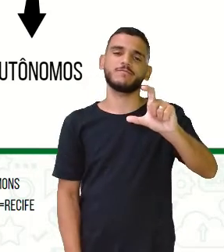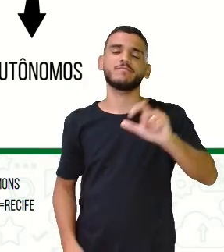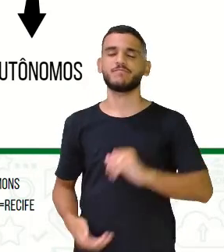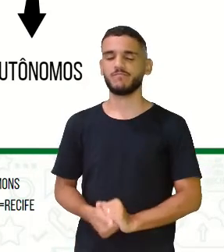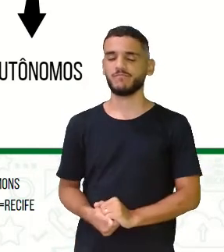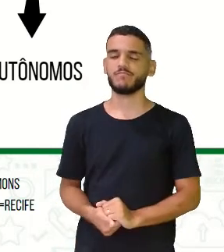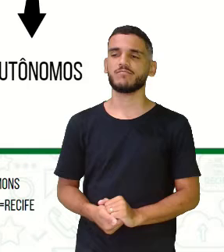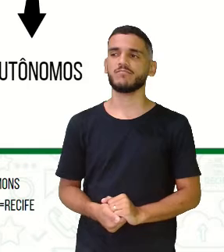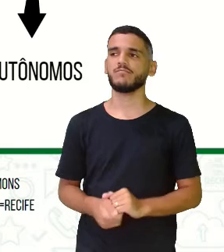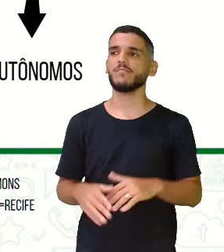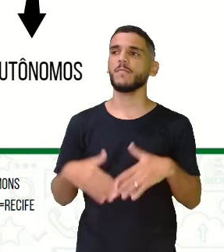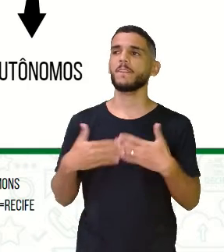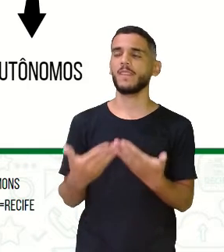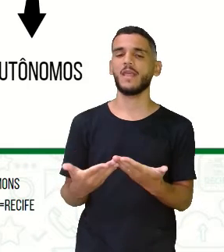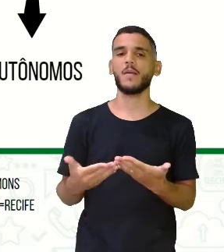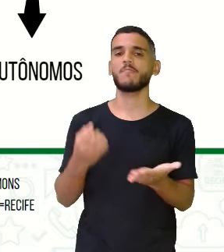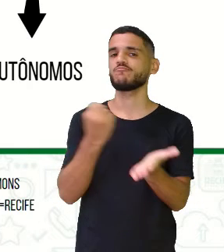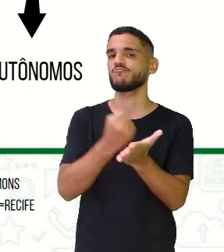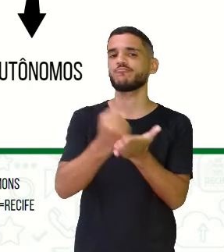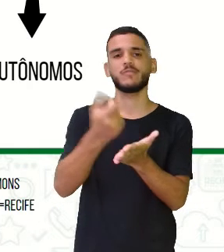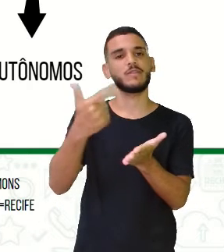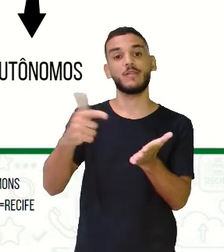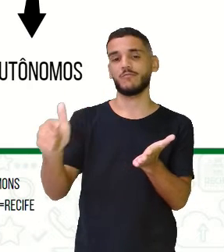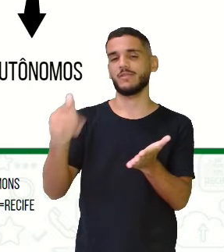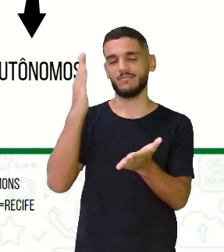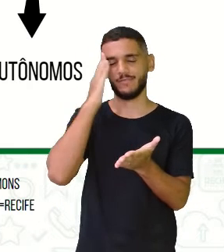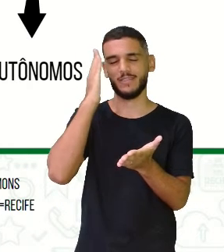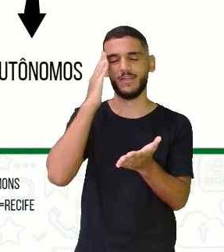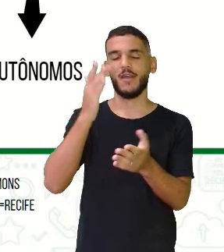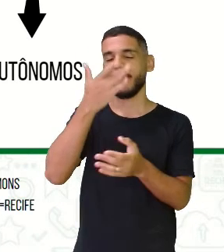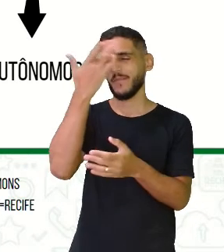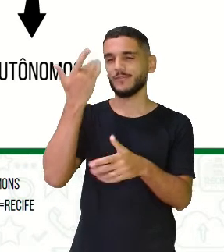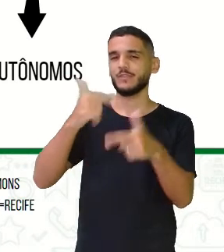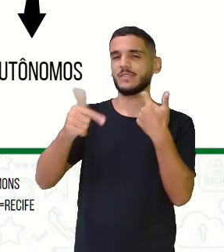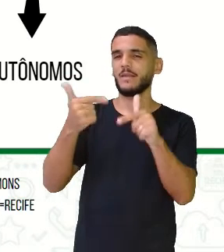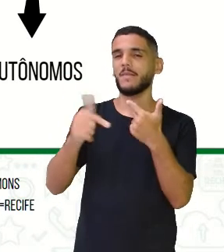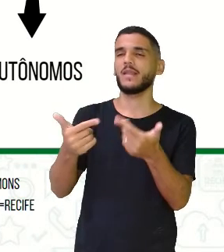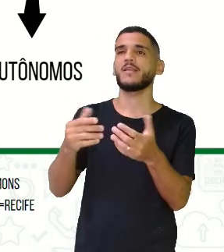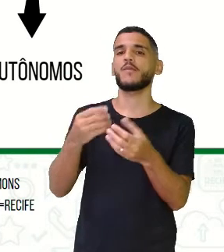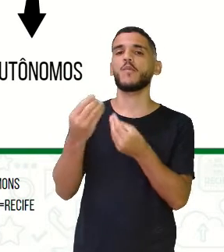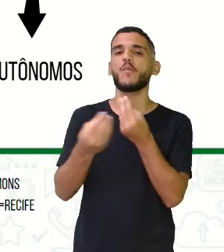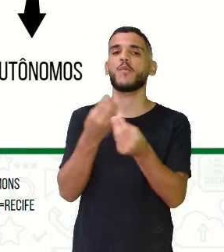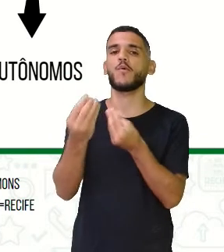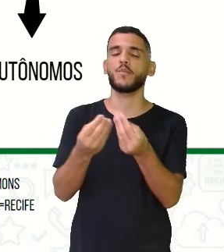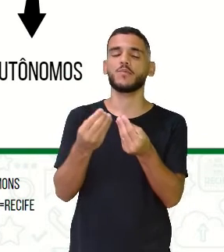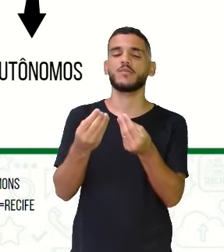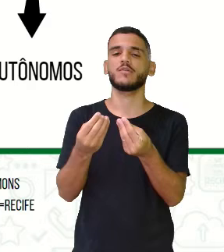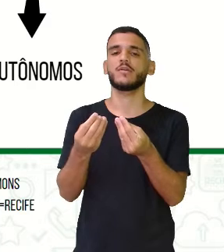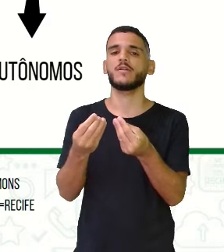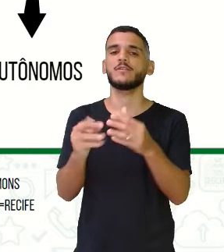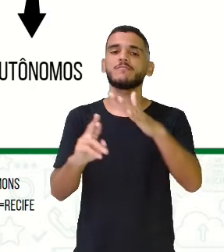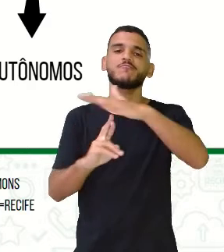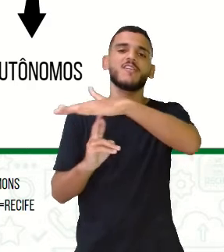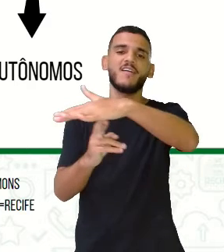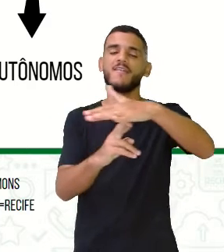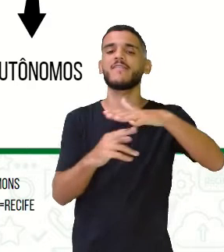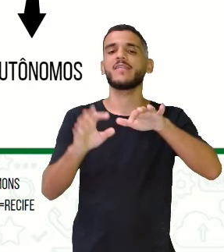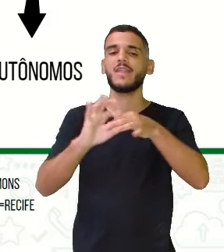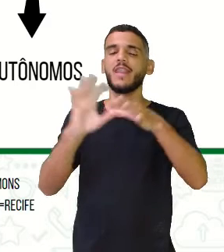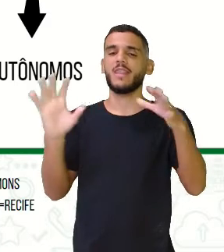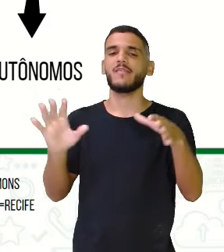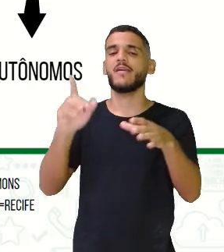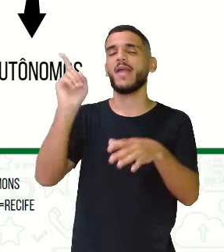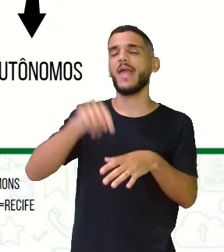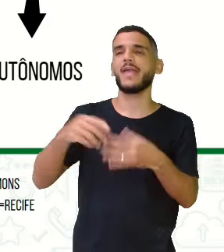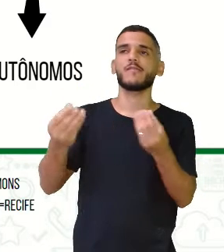a gente está vendo as pessoas aí trabalhando na feira livre. Então, a diferença do trabalho não formal é que ela é a realização de